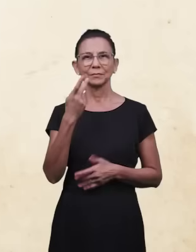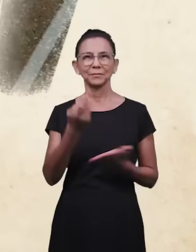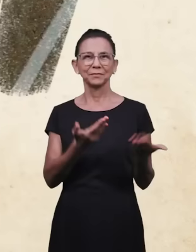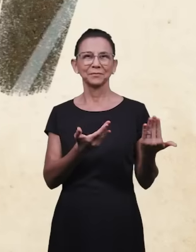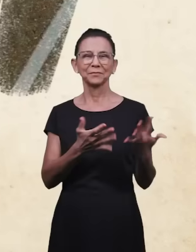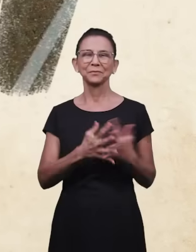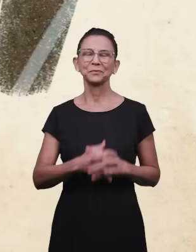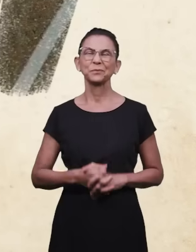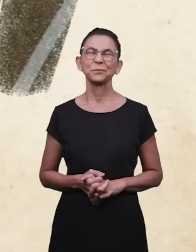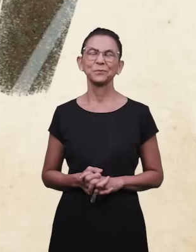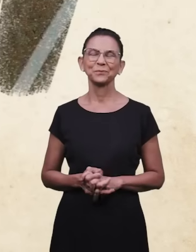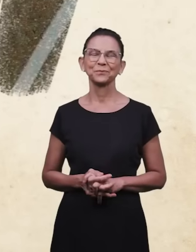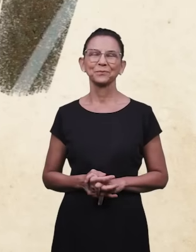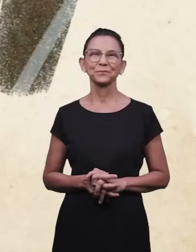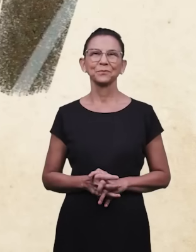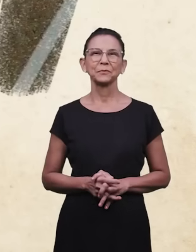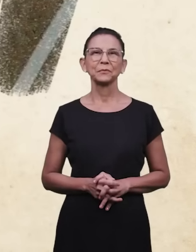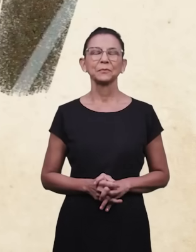jovem!